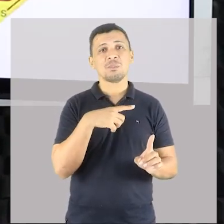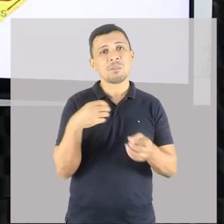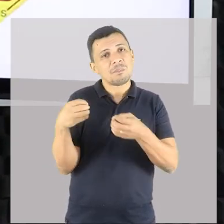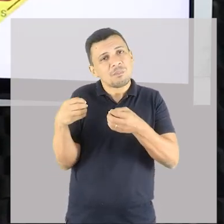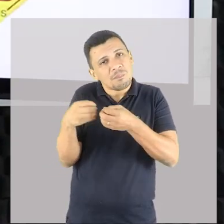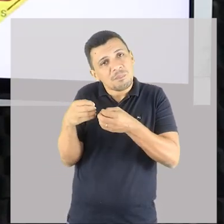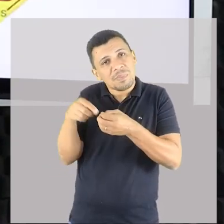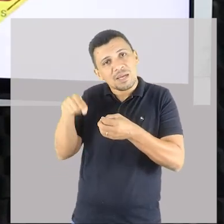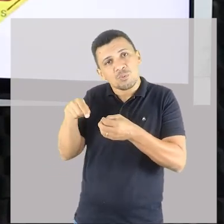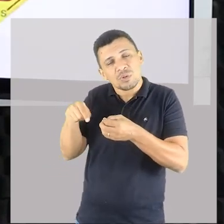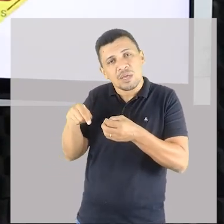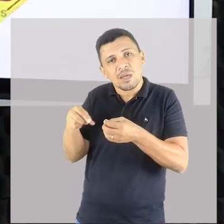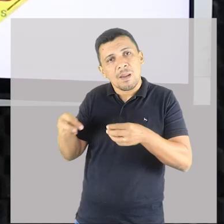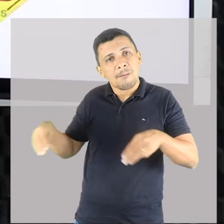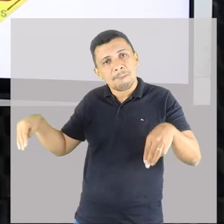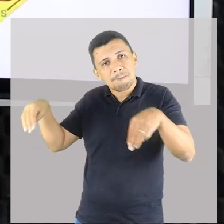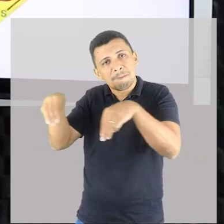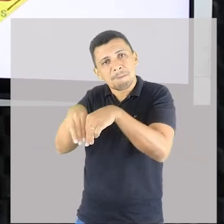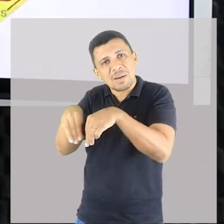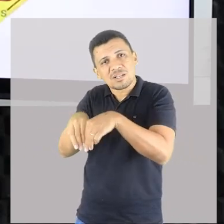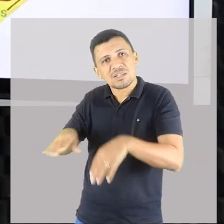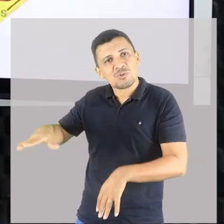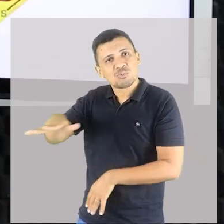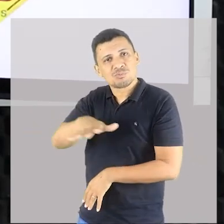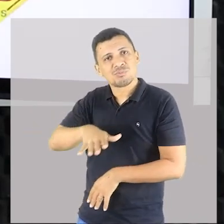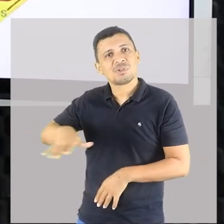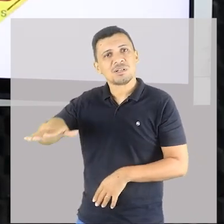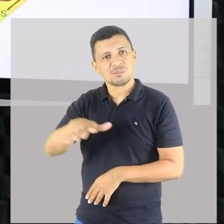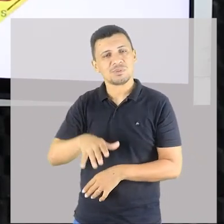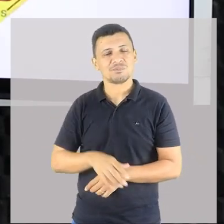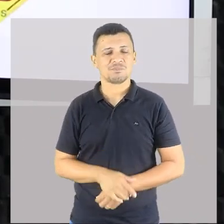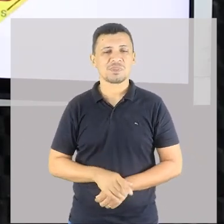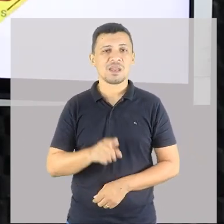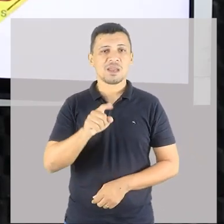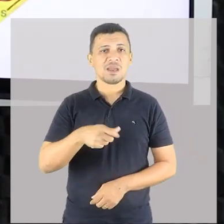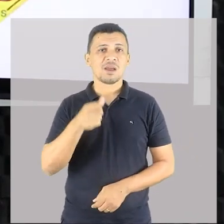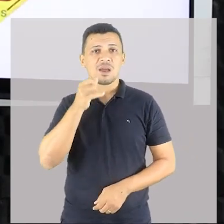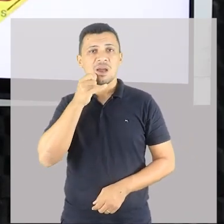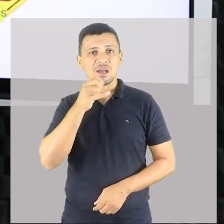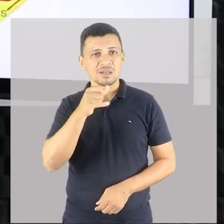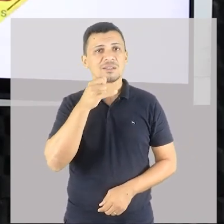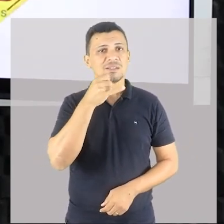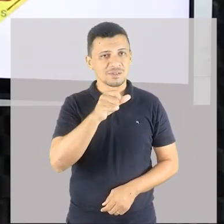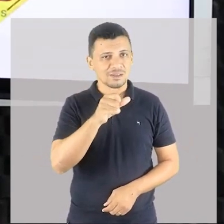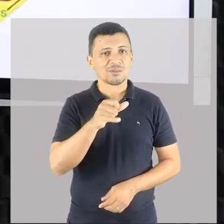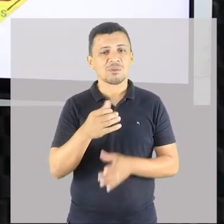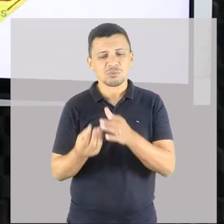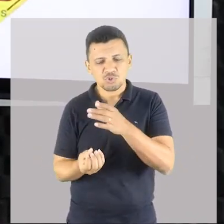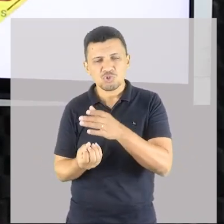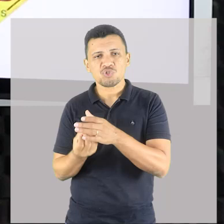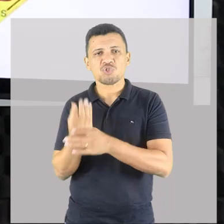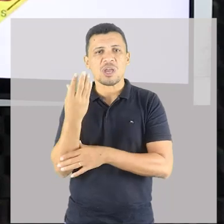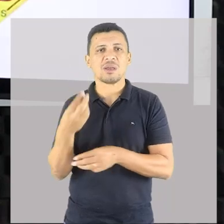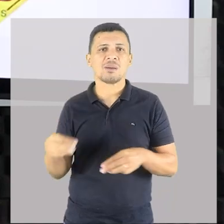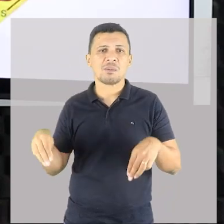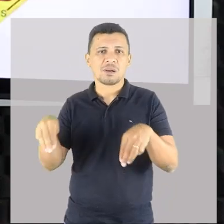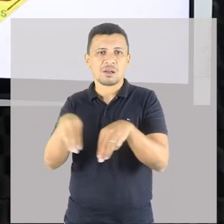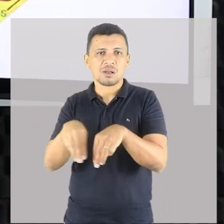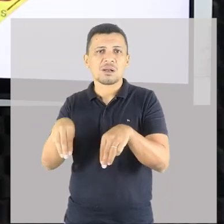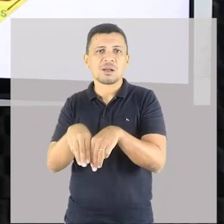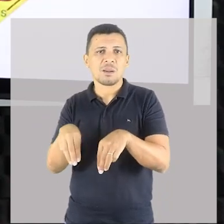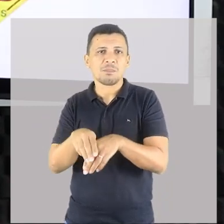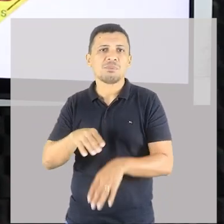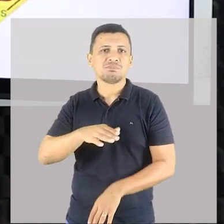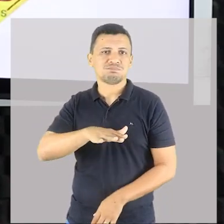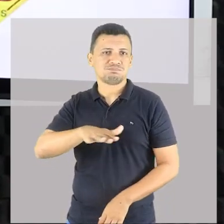magnético. Que conclusão podemos tirar? Que é uma corrente elétrica, ela gera um campo magnético. Certo?